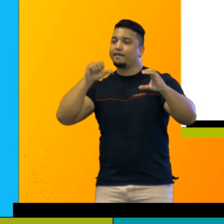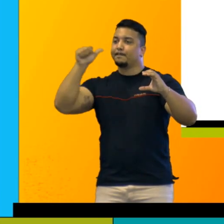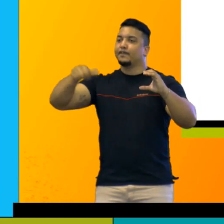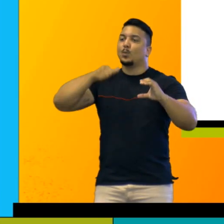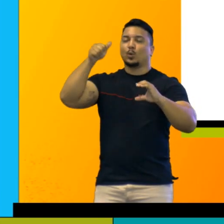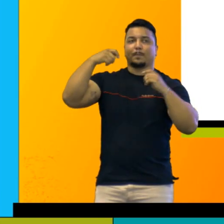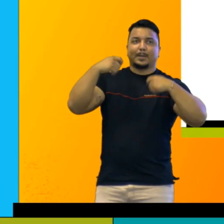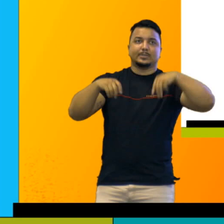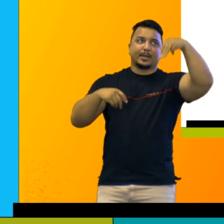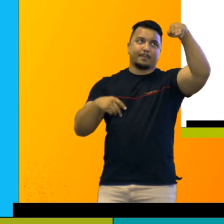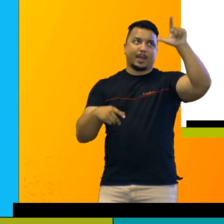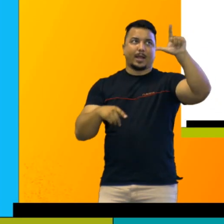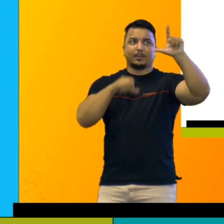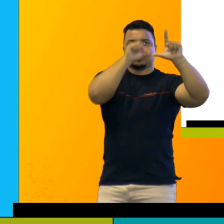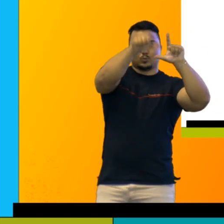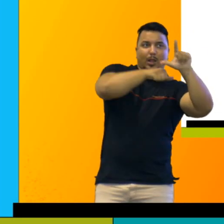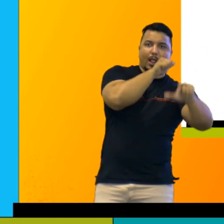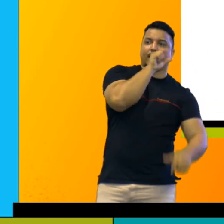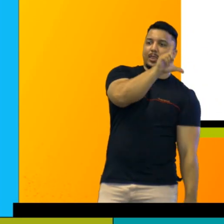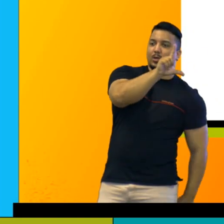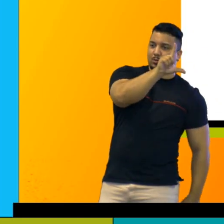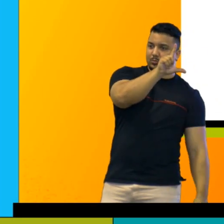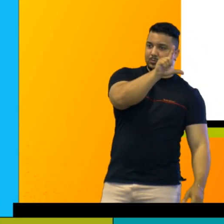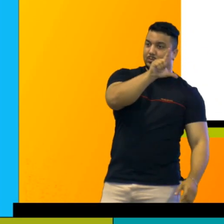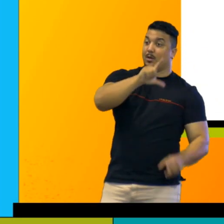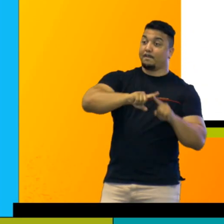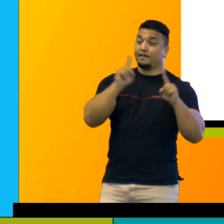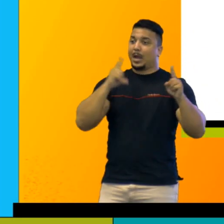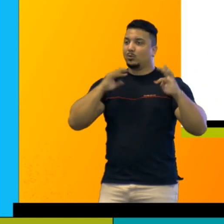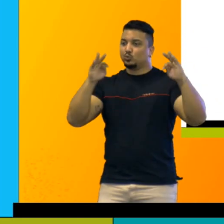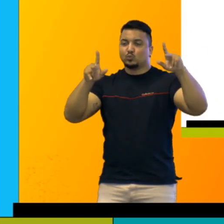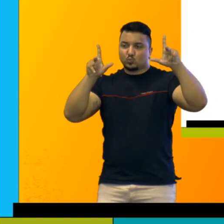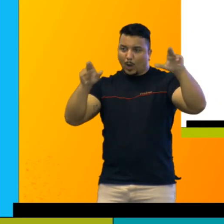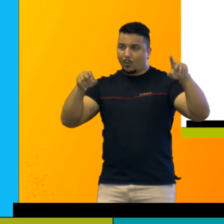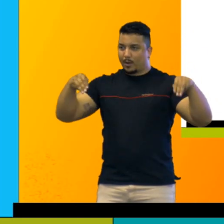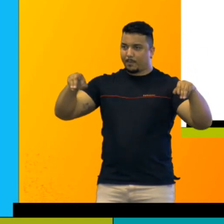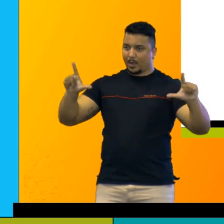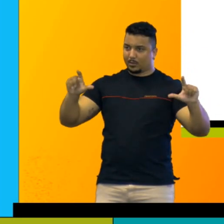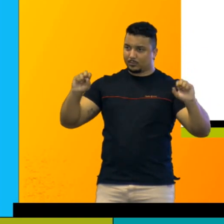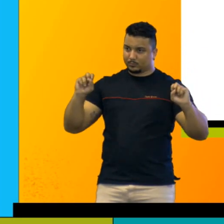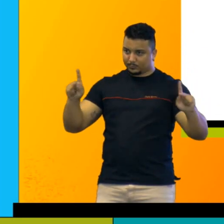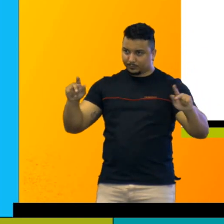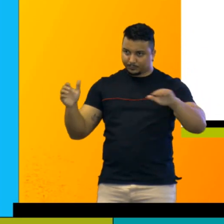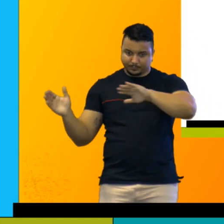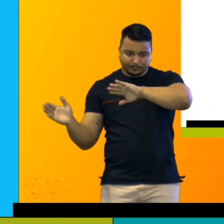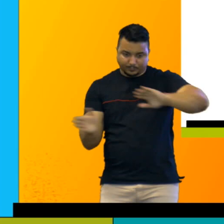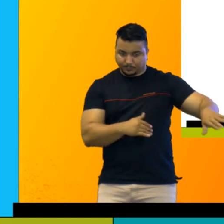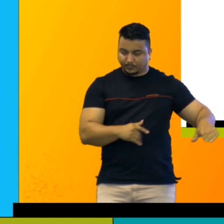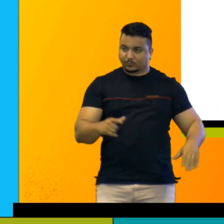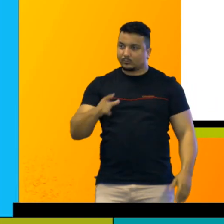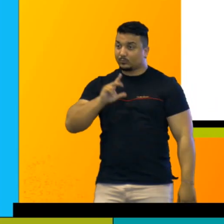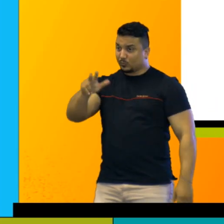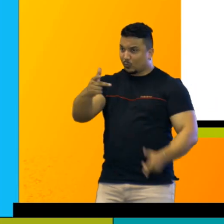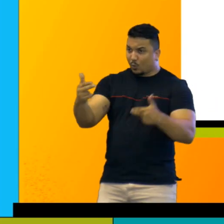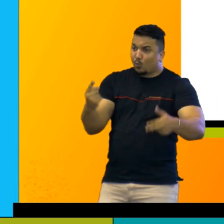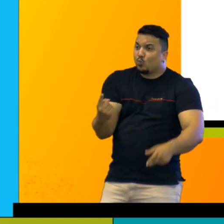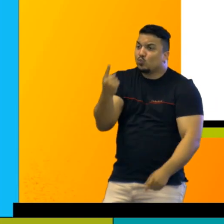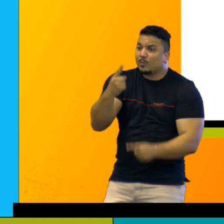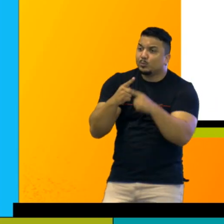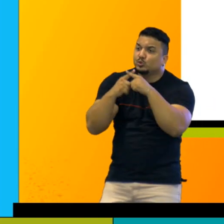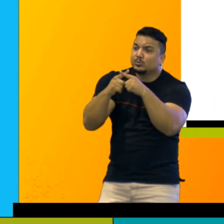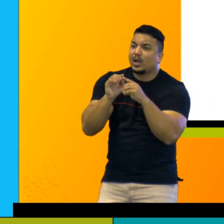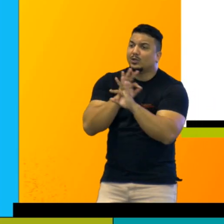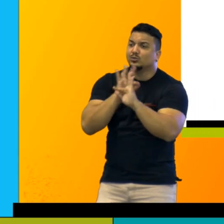lá e botar em litro. Tá legal? Mas está tudo na mesma unidade. Eu só vou ter que fazer então uma coisa, pessoal.